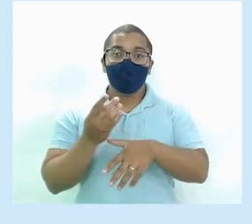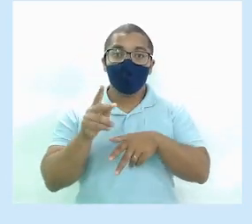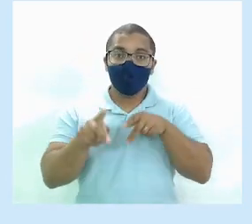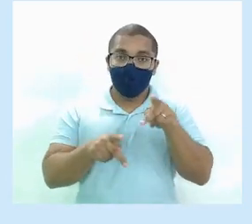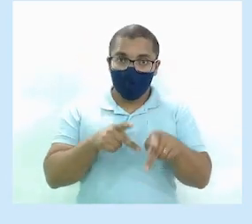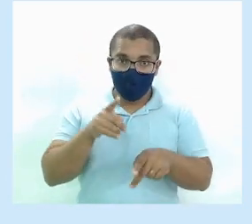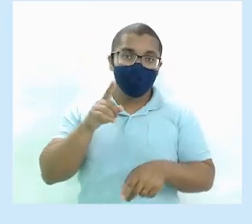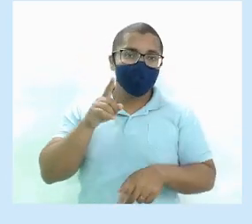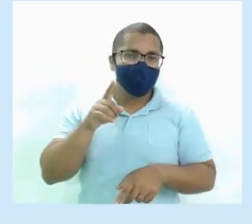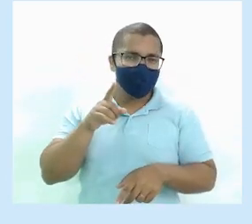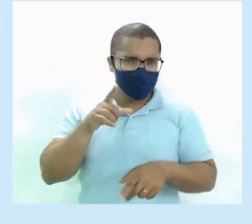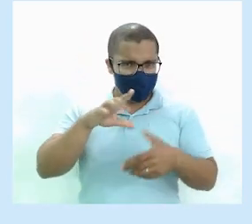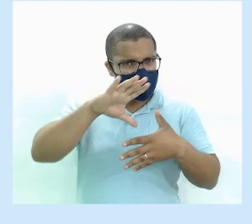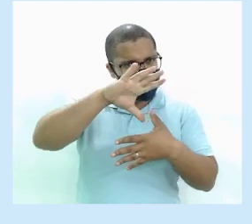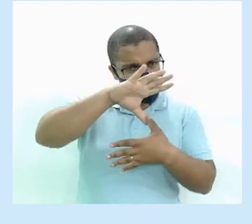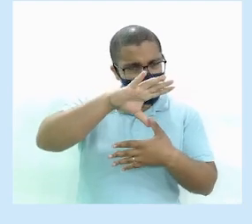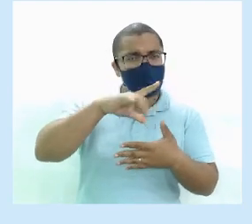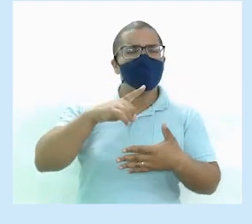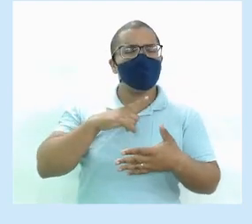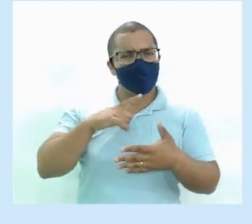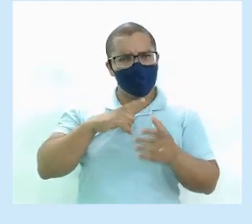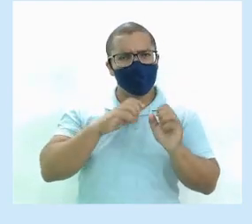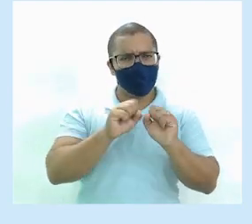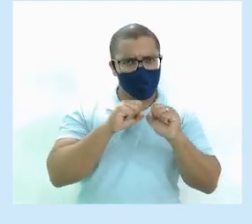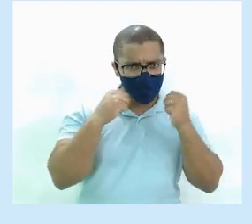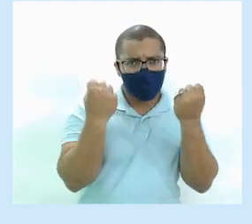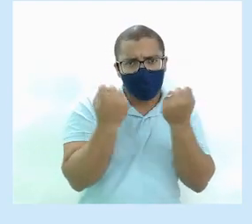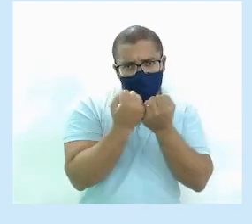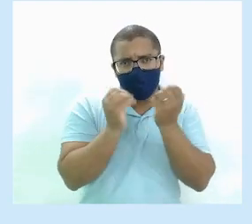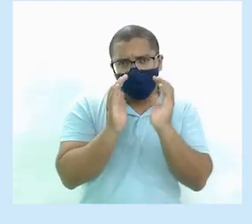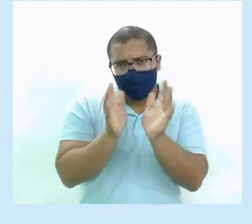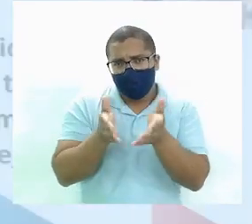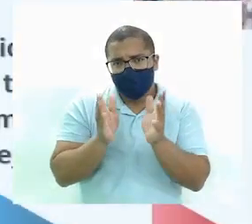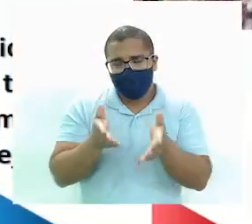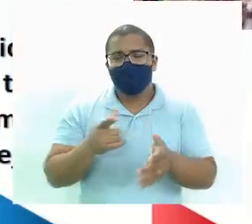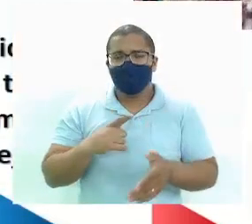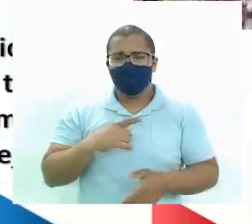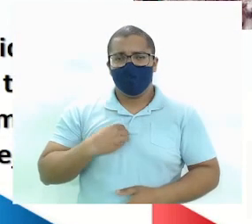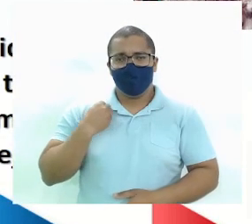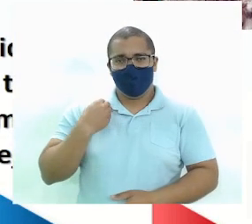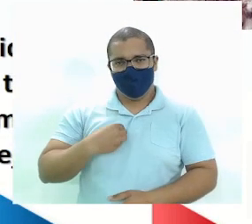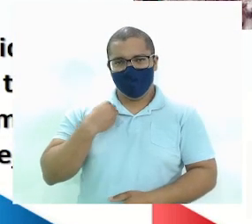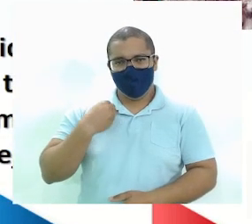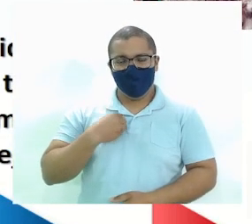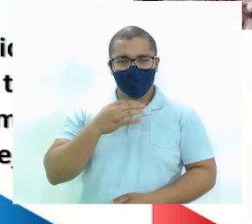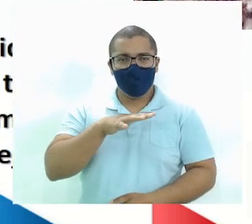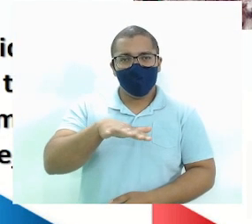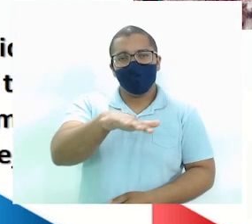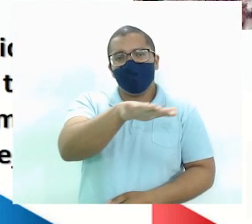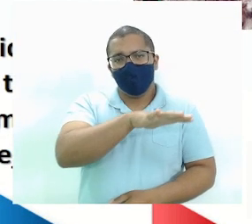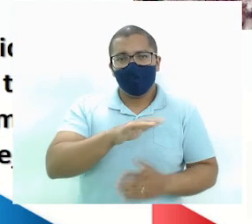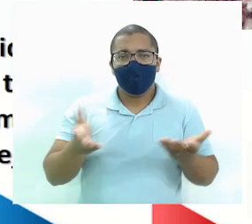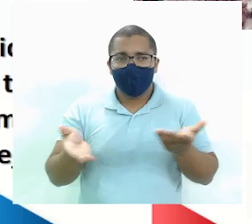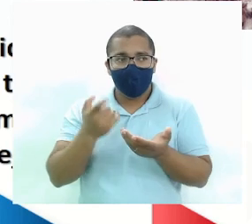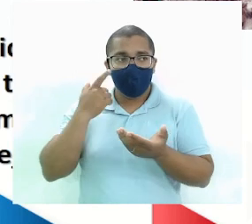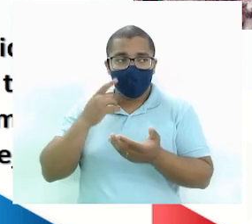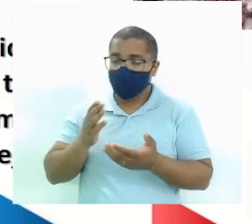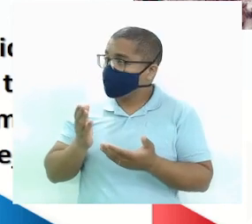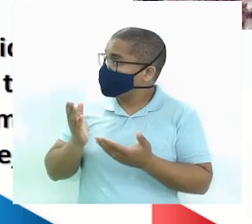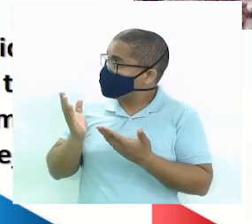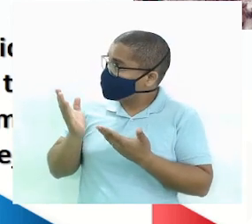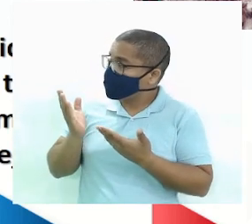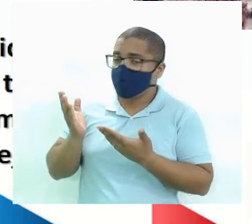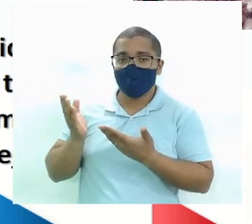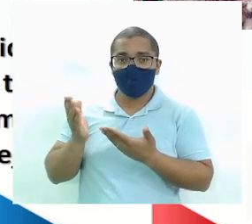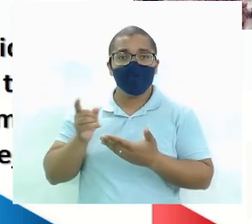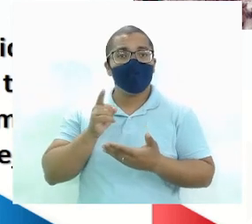americanos, existia sociedades aqui no continente americano. Existia, né, como agora você está vendo na tela que a gente vai acompanhar